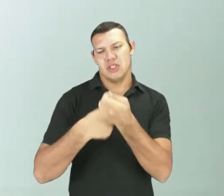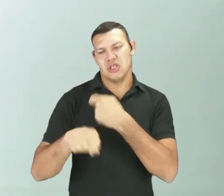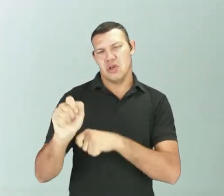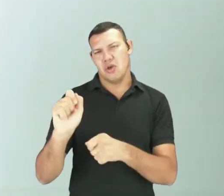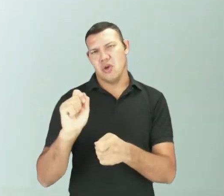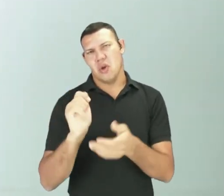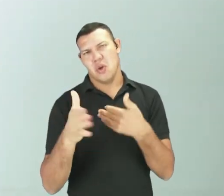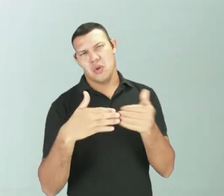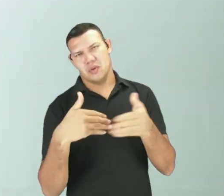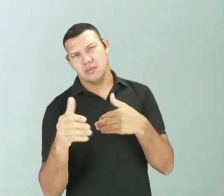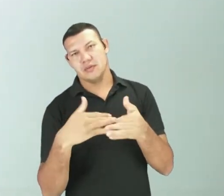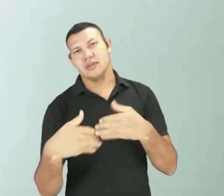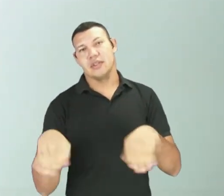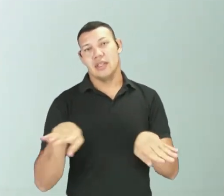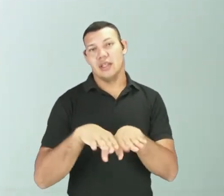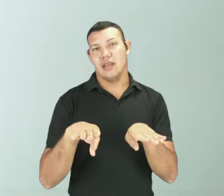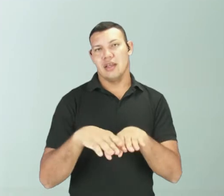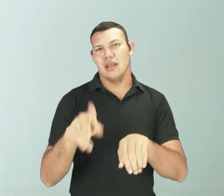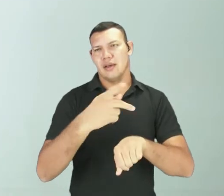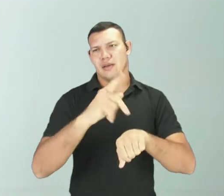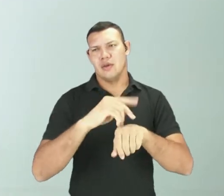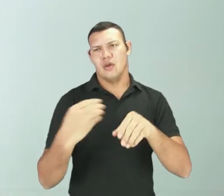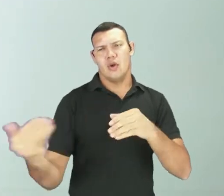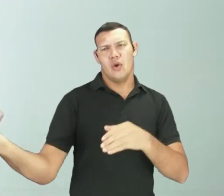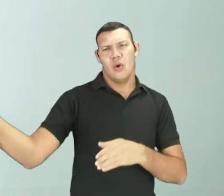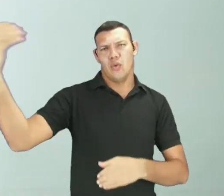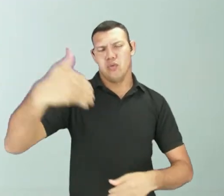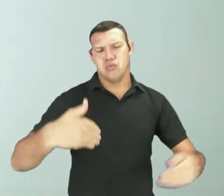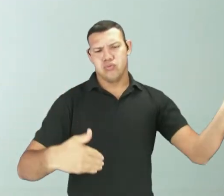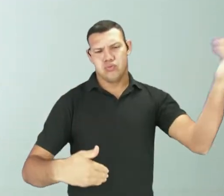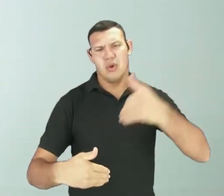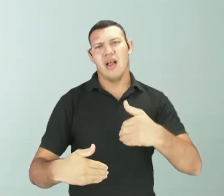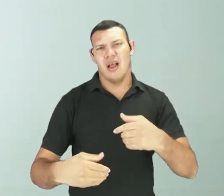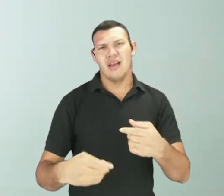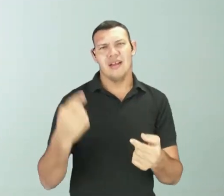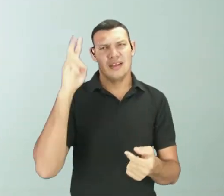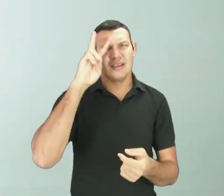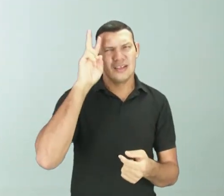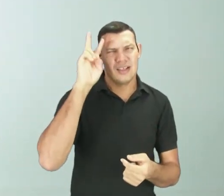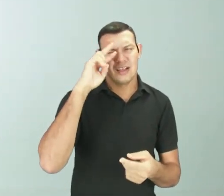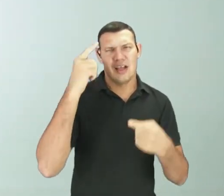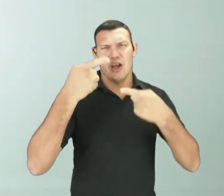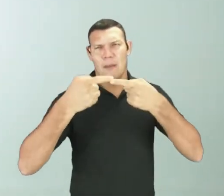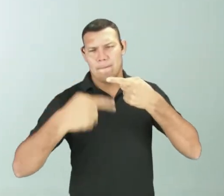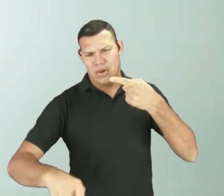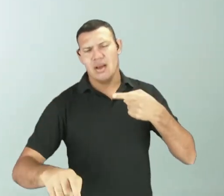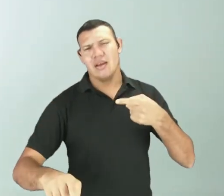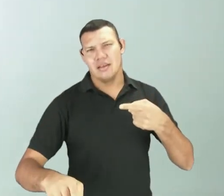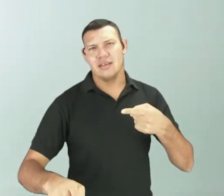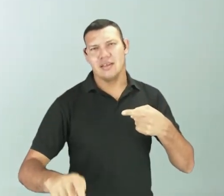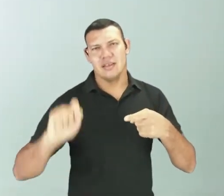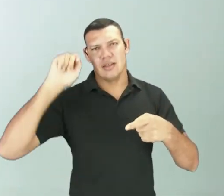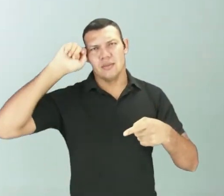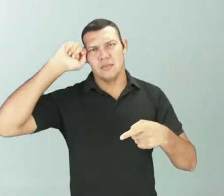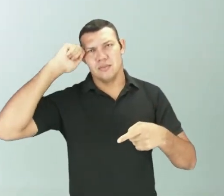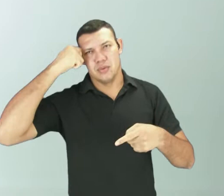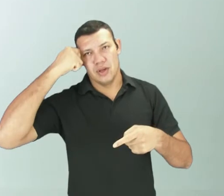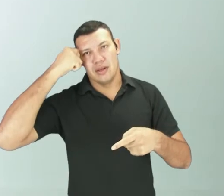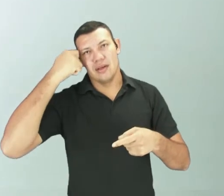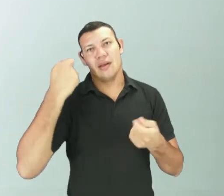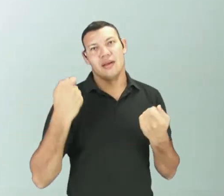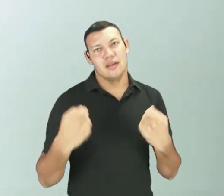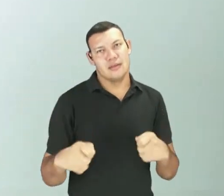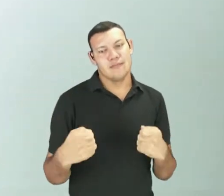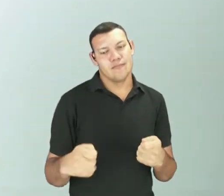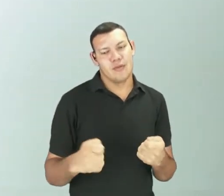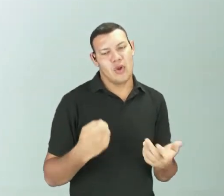e do capital estrangeiro. Lembra que quando foi proibido o tráfico negreiro, a galera que gastava o dinheiro comprando escravo precisava investir em